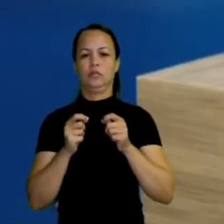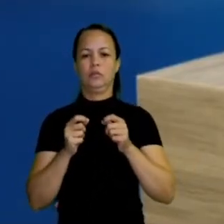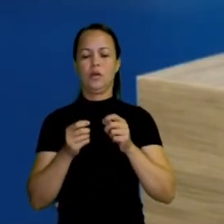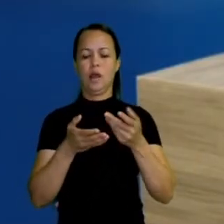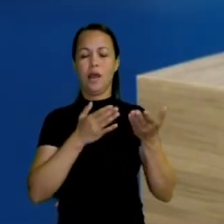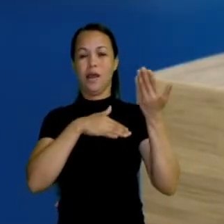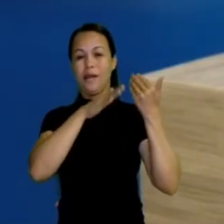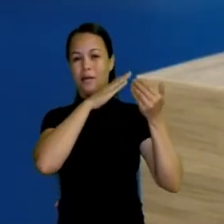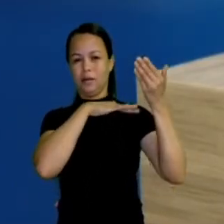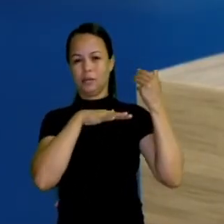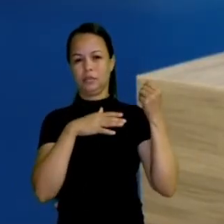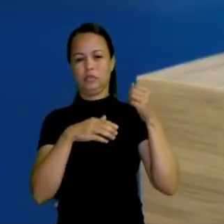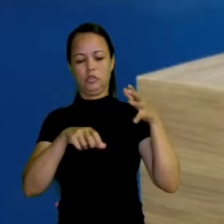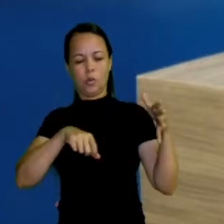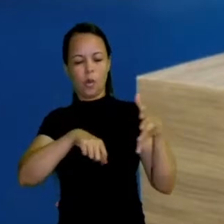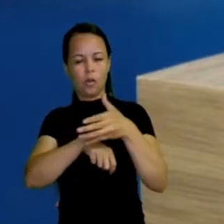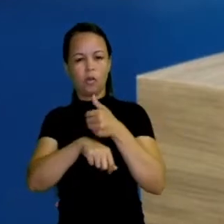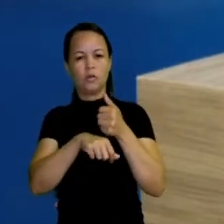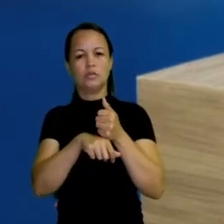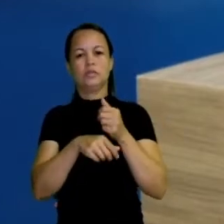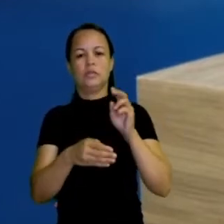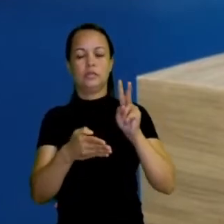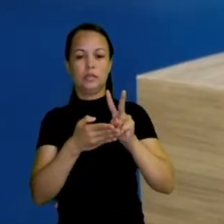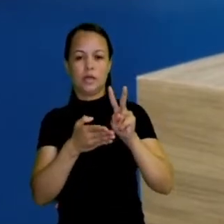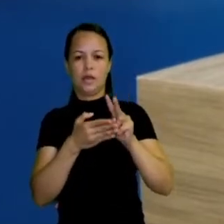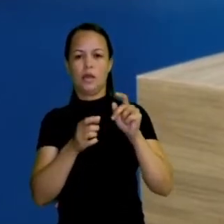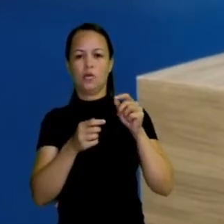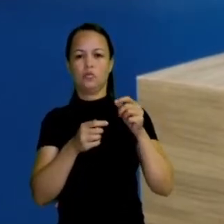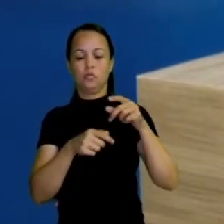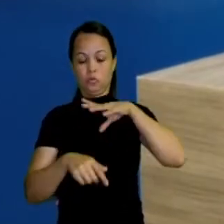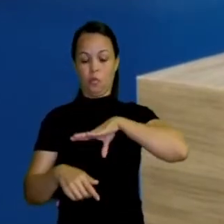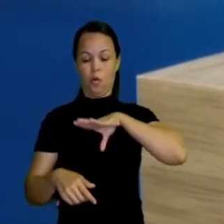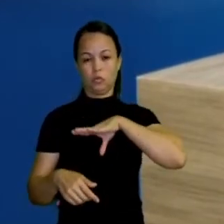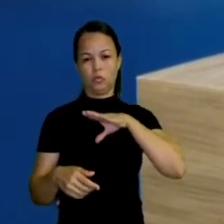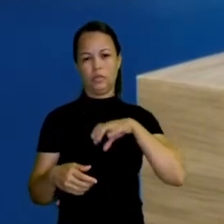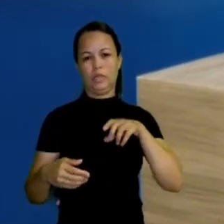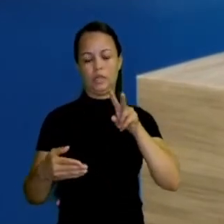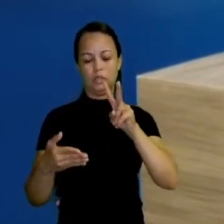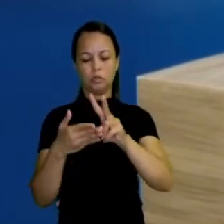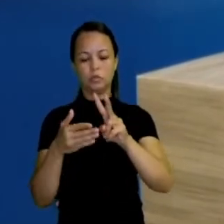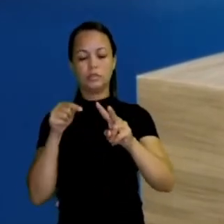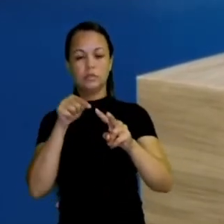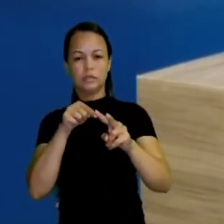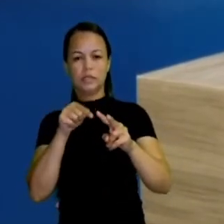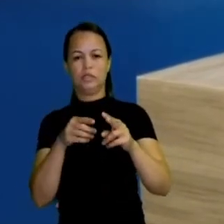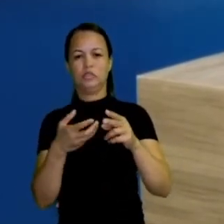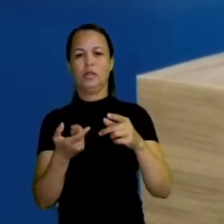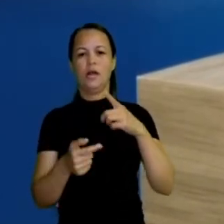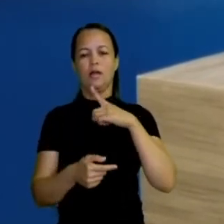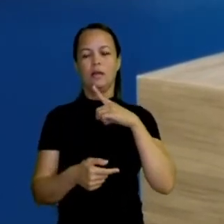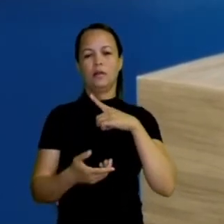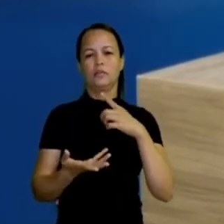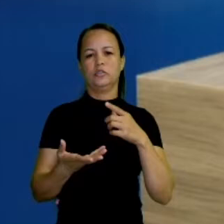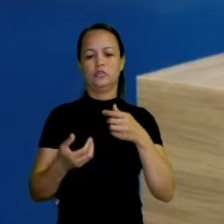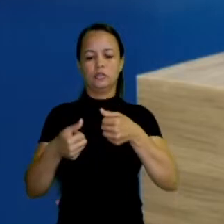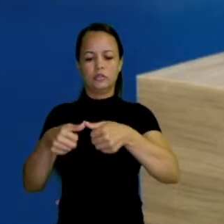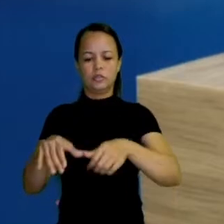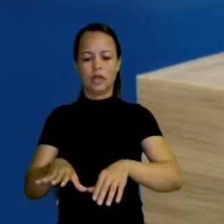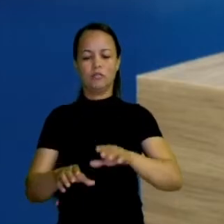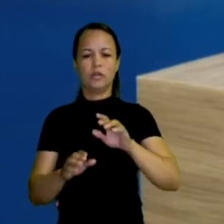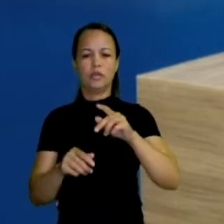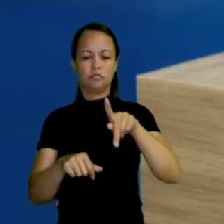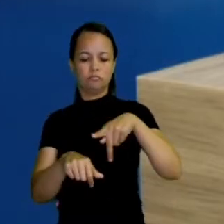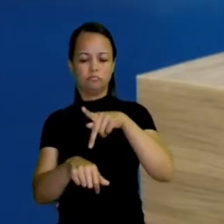dos portugueses, a população indígena era a população que tinha e estava aqui no país,